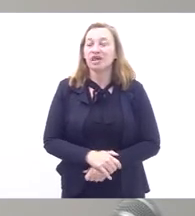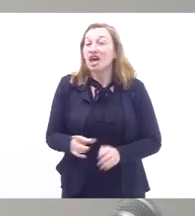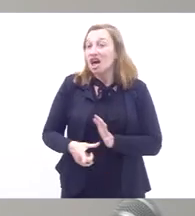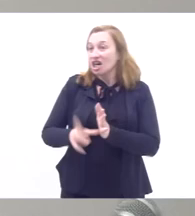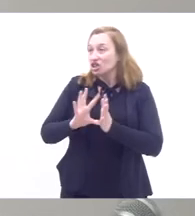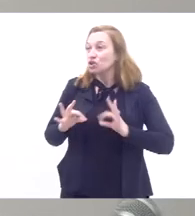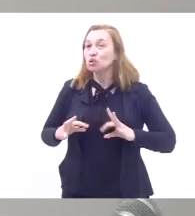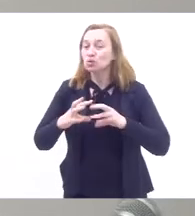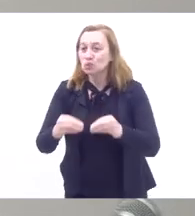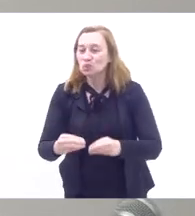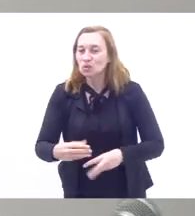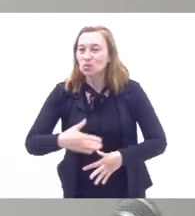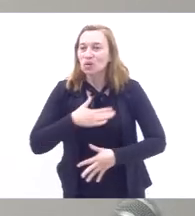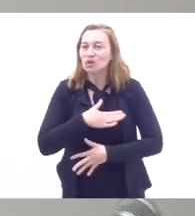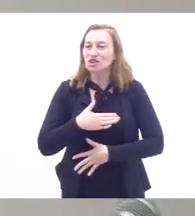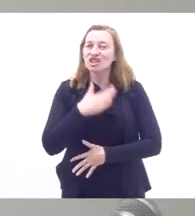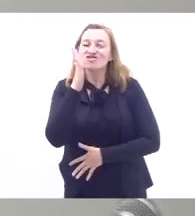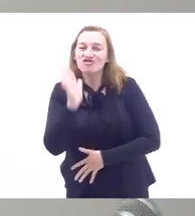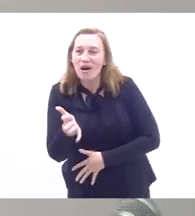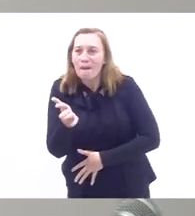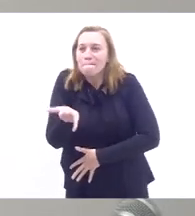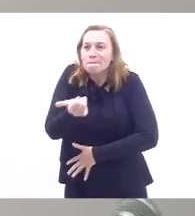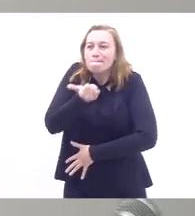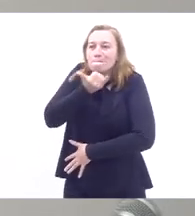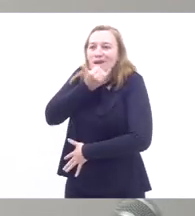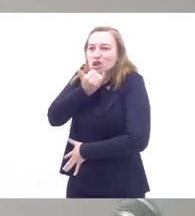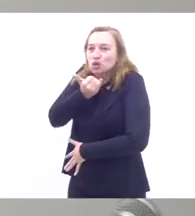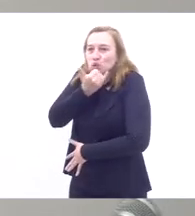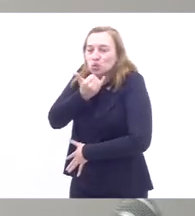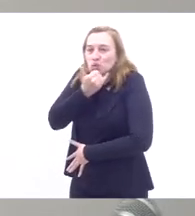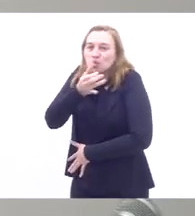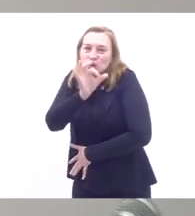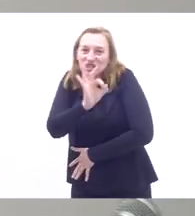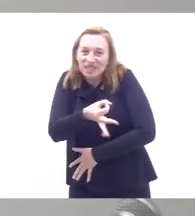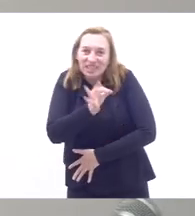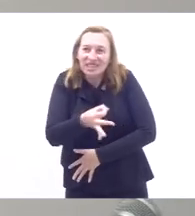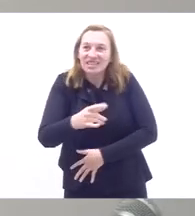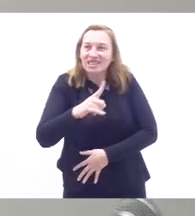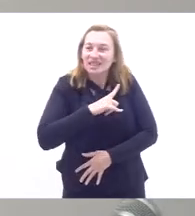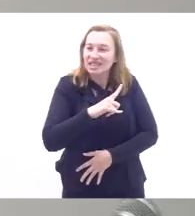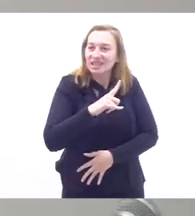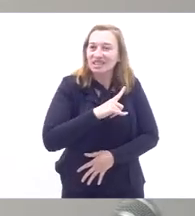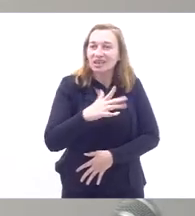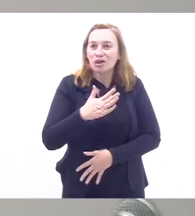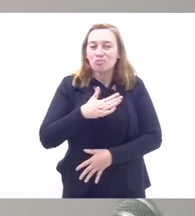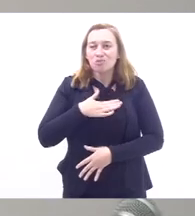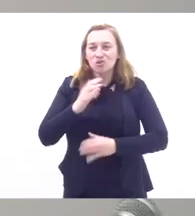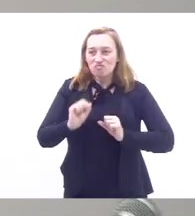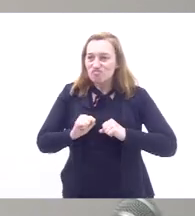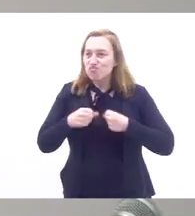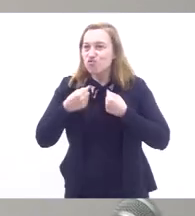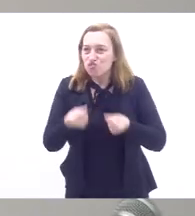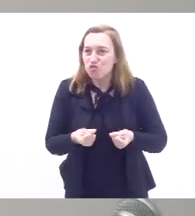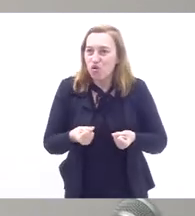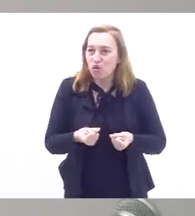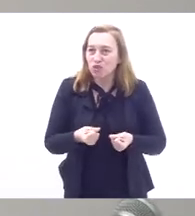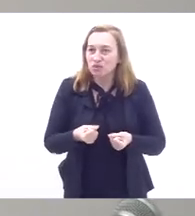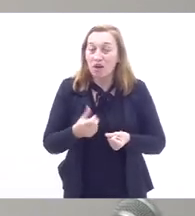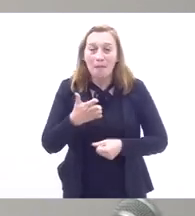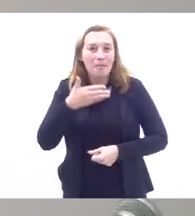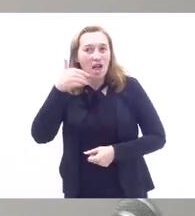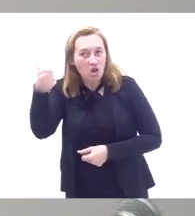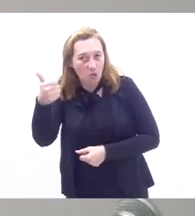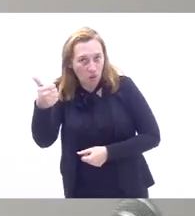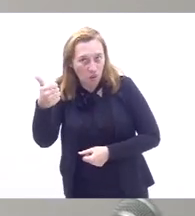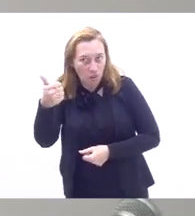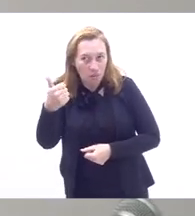Antes de mais nada, eu gostaria de já me desculpar, porque eu tenho certeza que o meu desempenho não será dos melhores